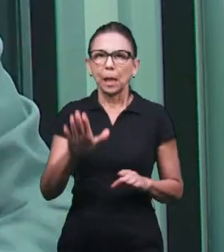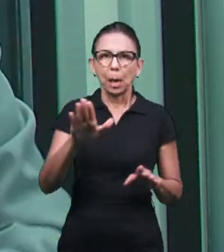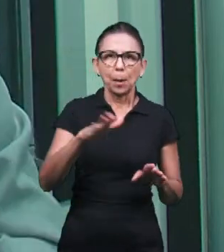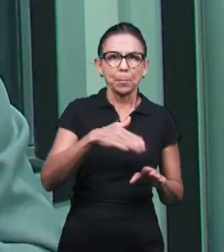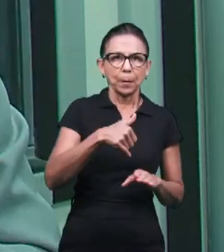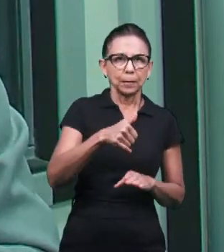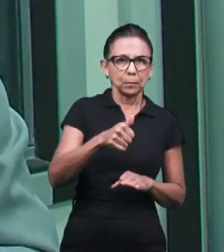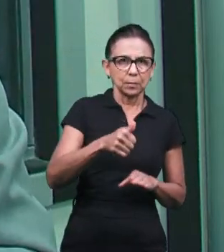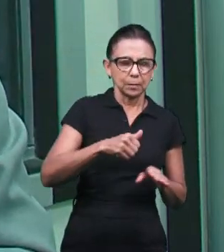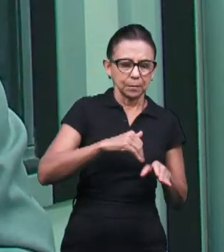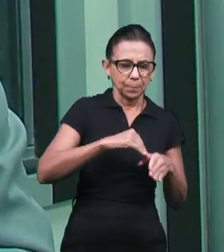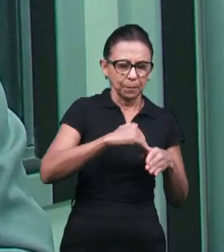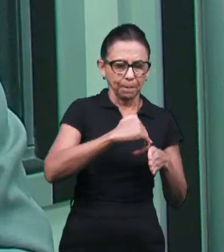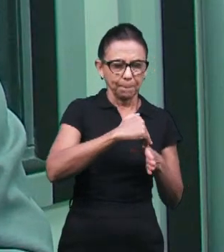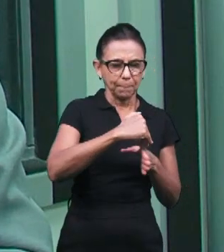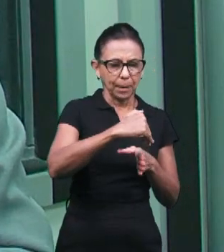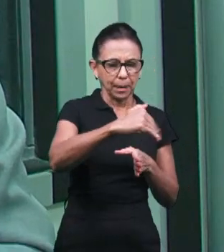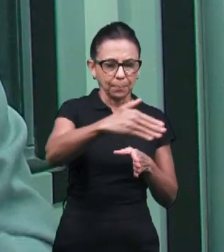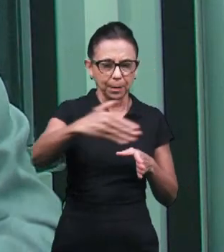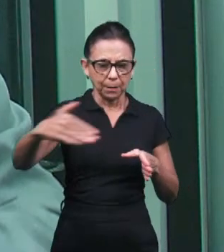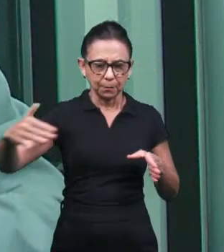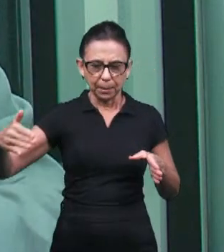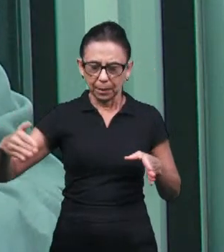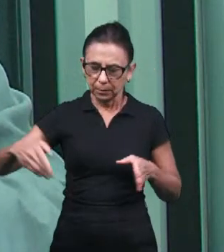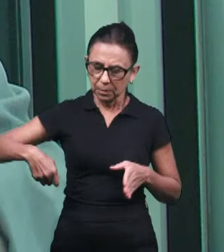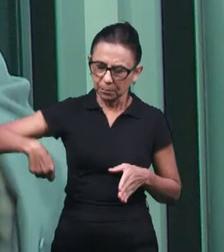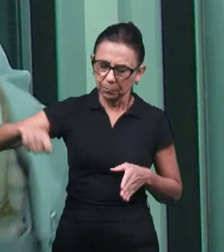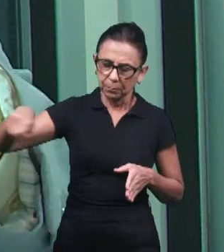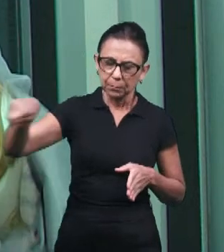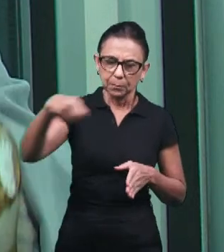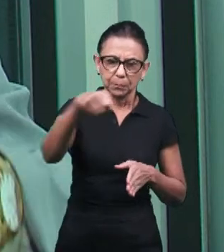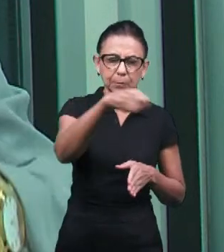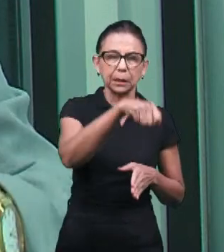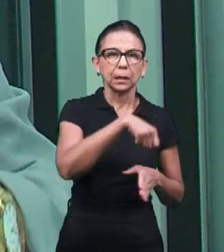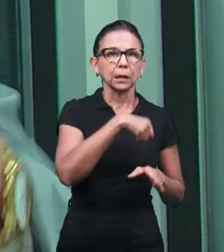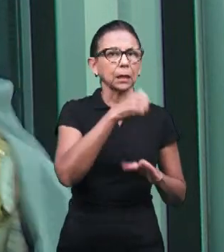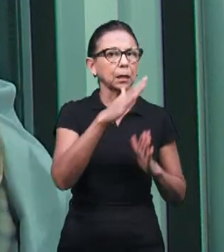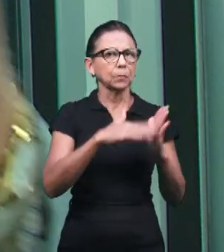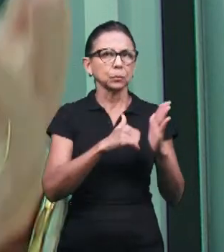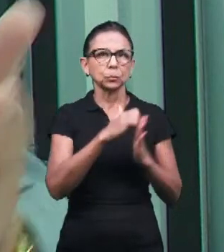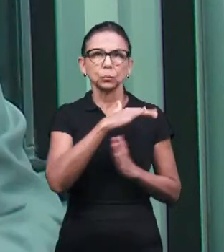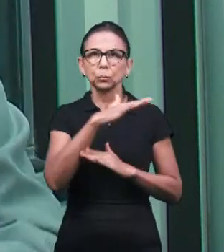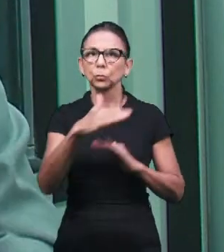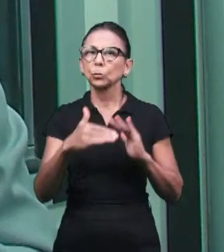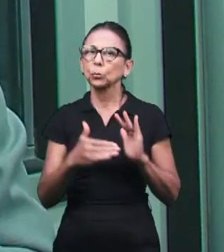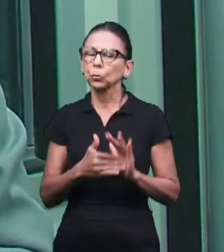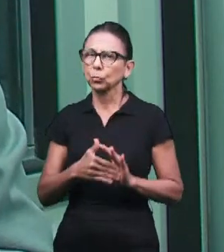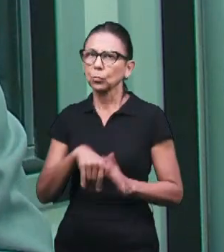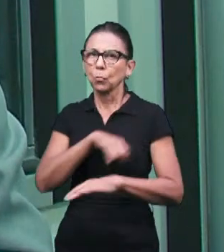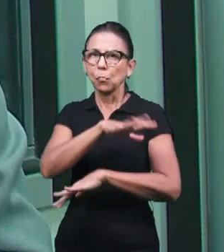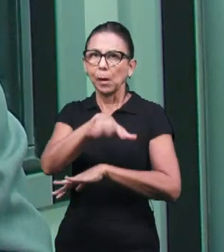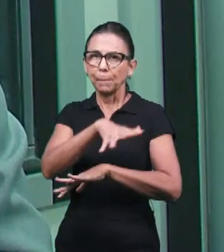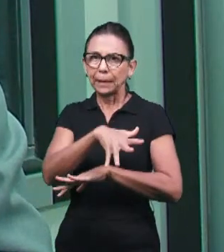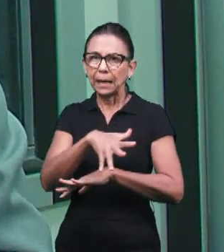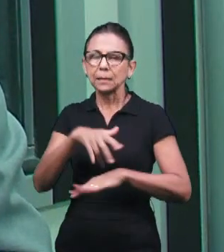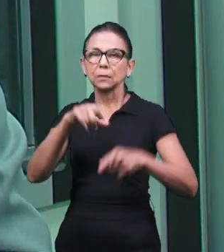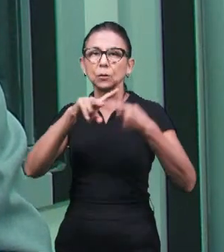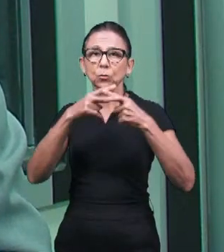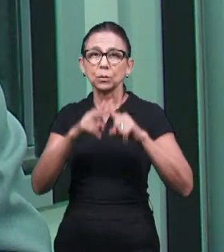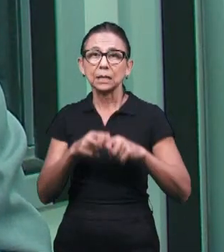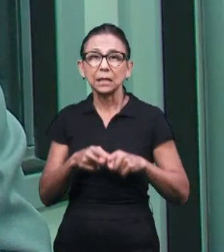ali causou algum tipo de transtorno ao público. Ou seja, nós pegamos uma praça e entregamos melhor ainda do que